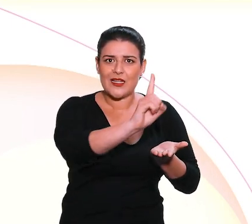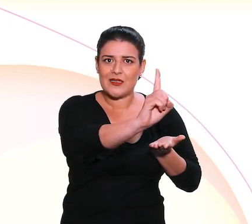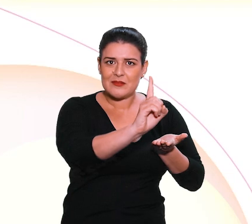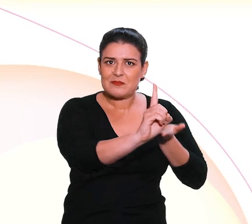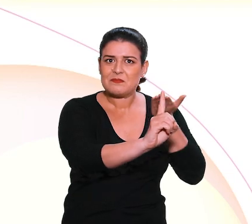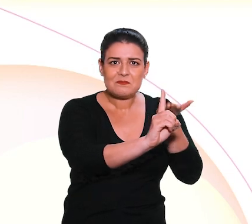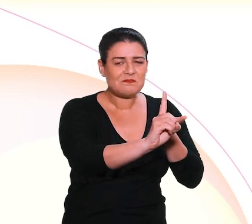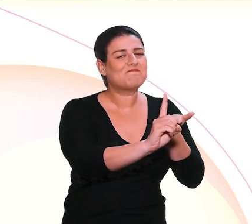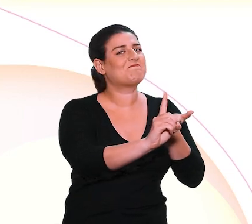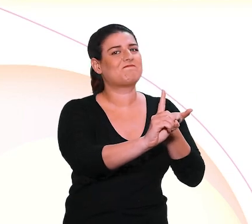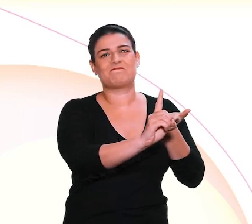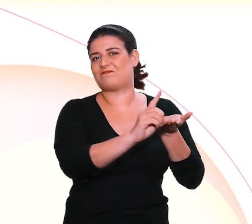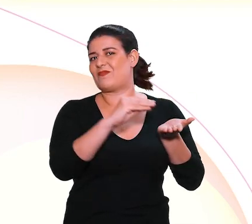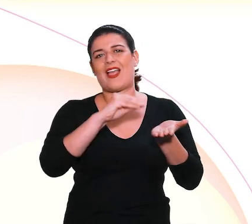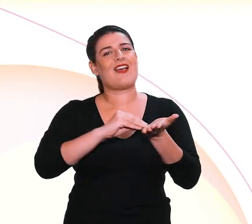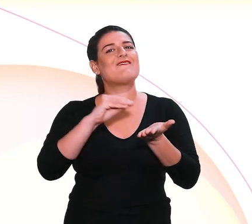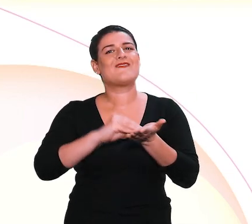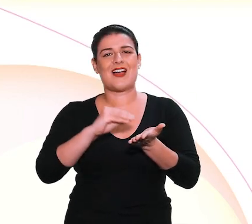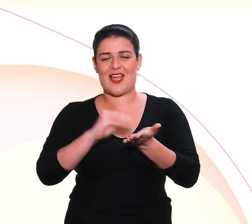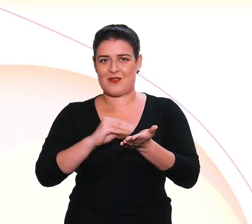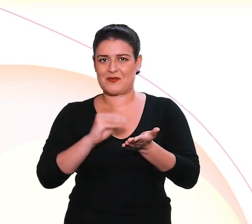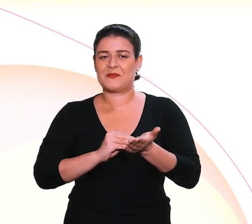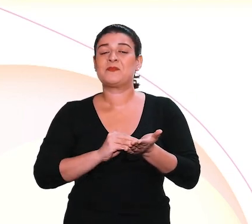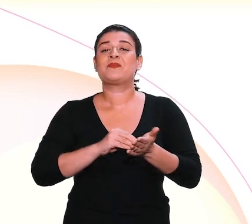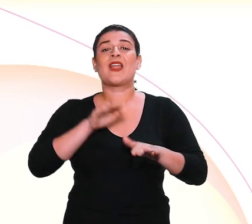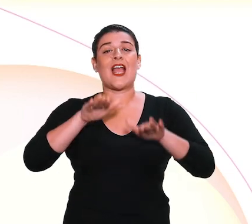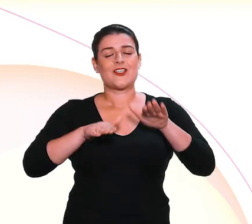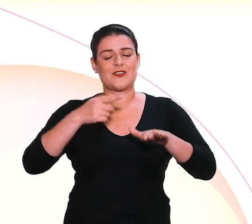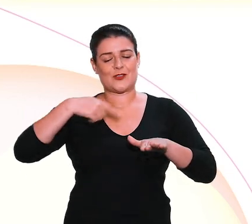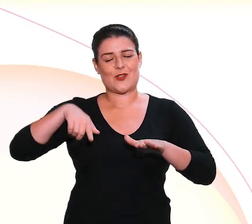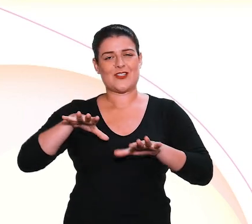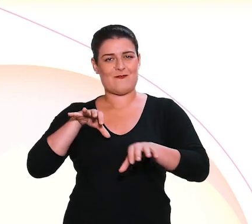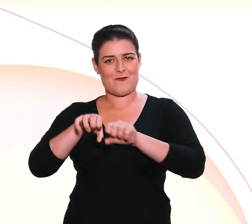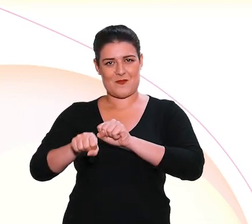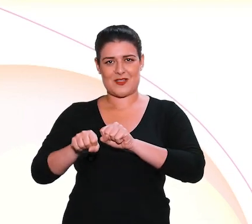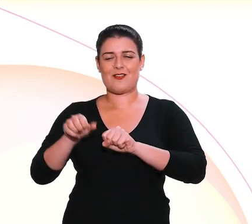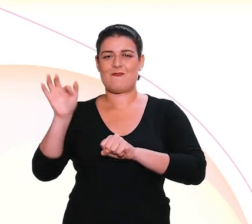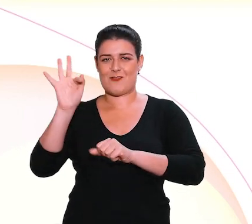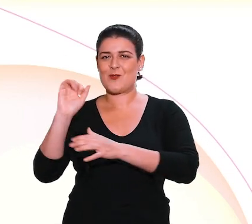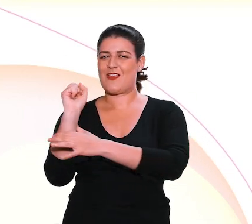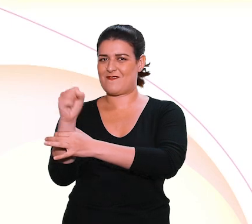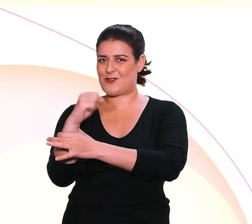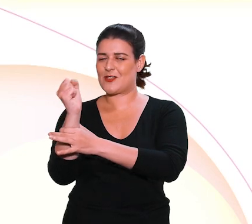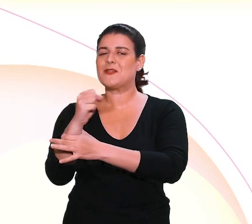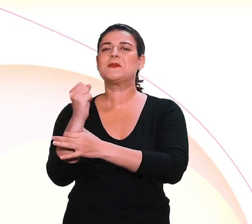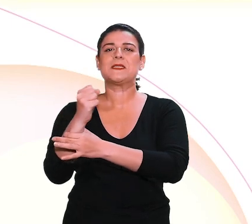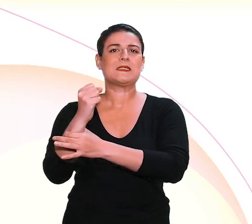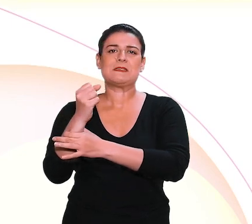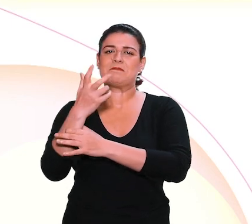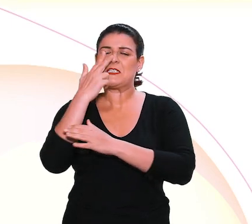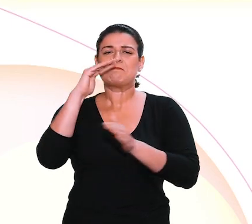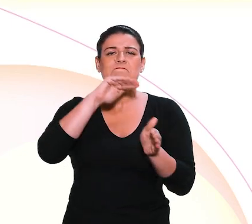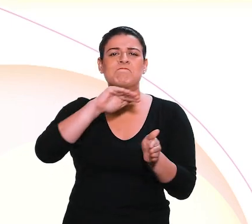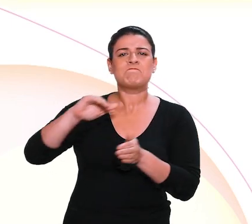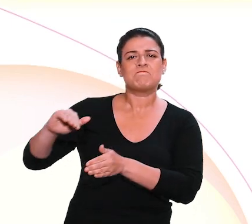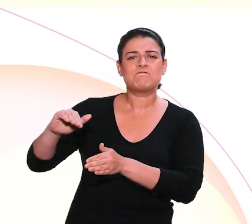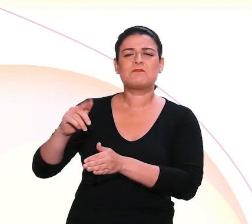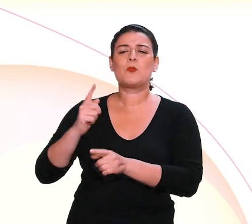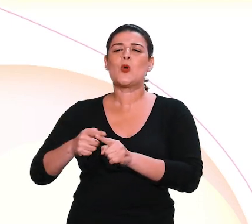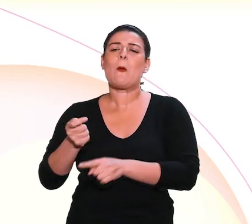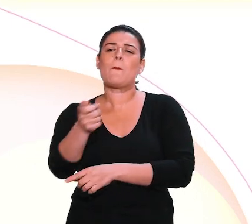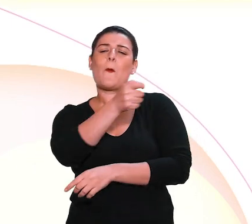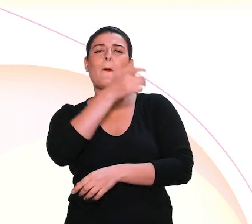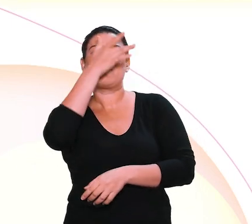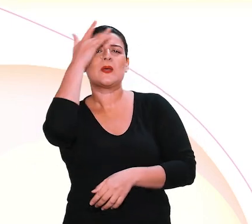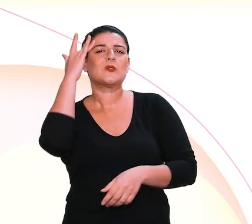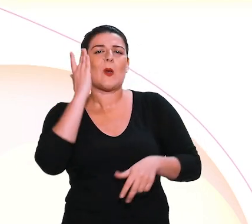pessoal. É um tema que é muitas vezes esquecido na nossa graduação, é um tema que muita gente deixa de lado por achar que são poucos